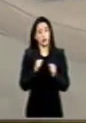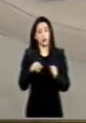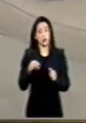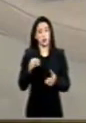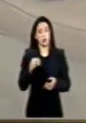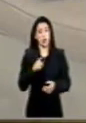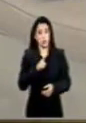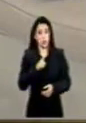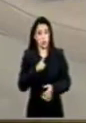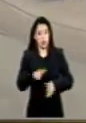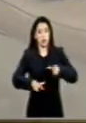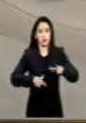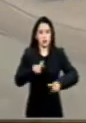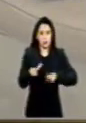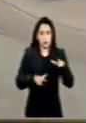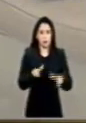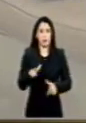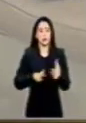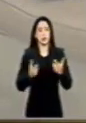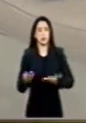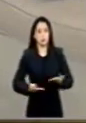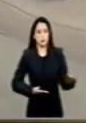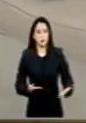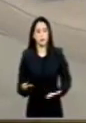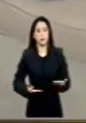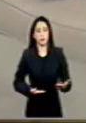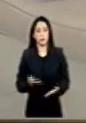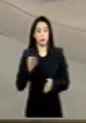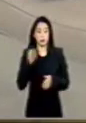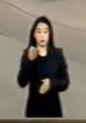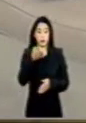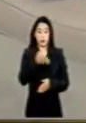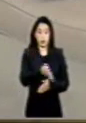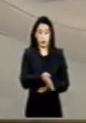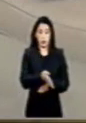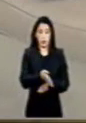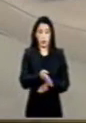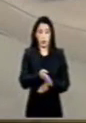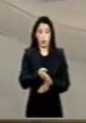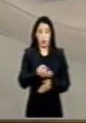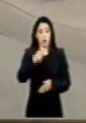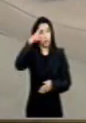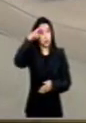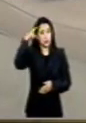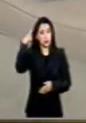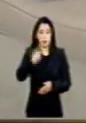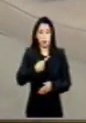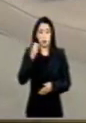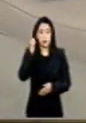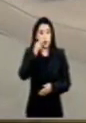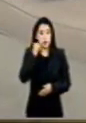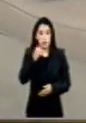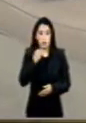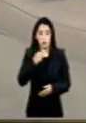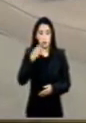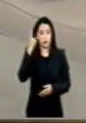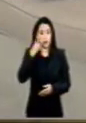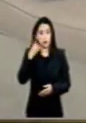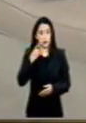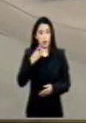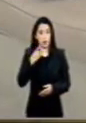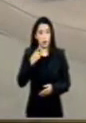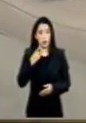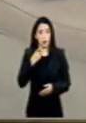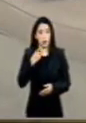prestaram serviço estavam ali à ordem, a mando dos senadores e deputados. Aquelas maletas ali